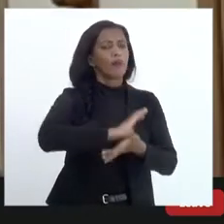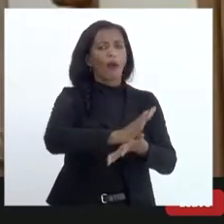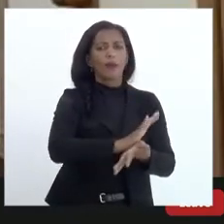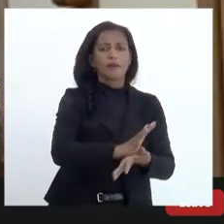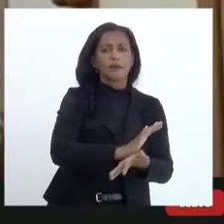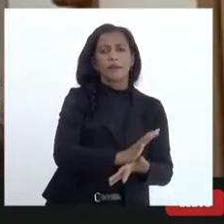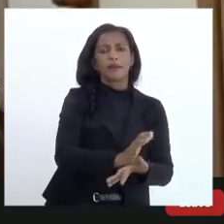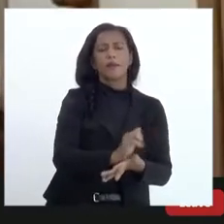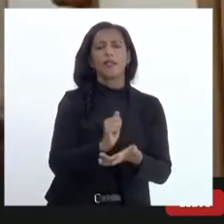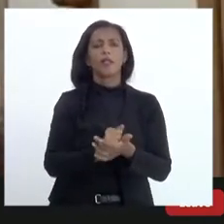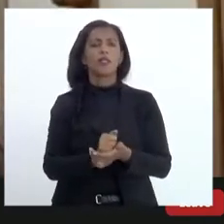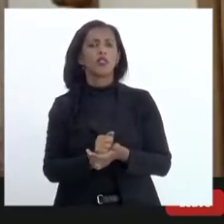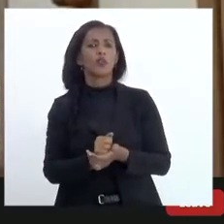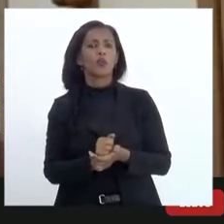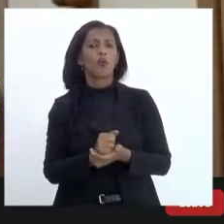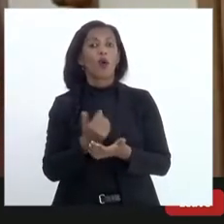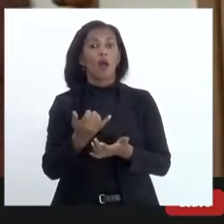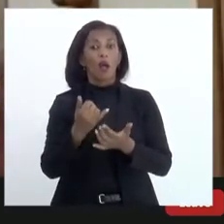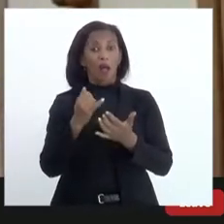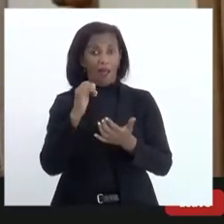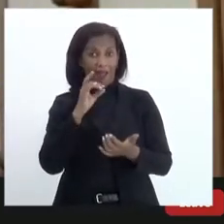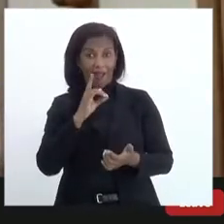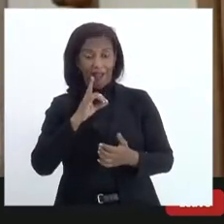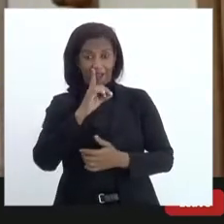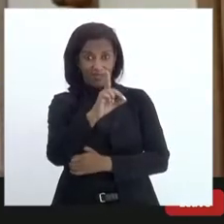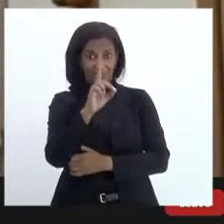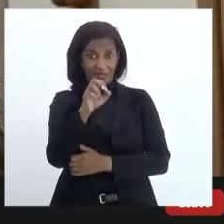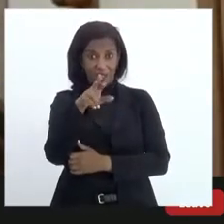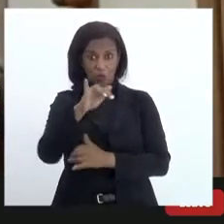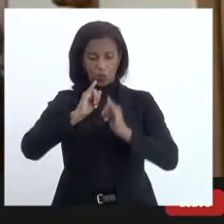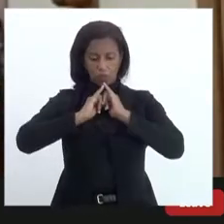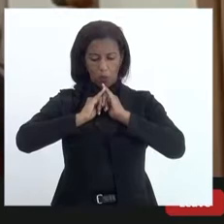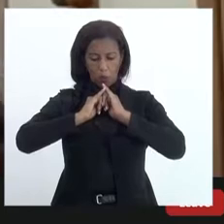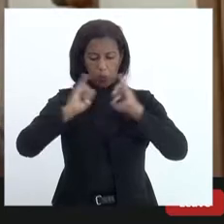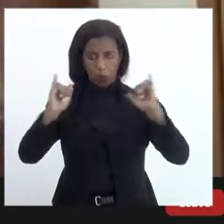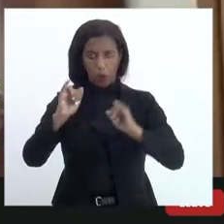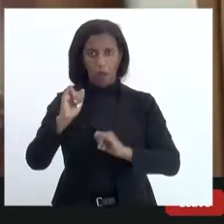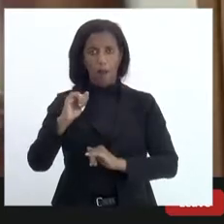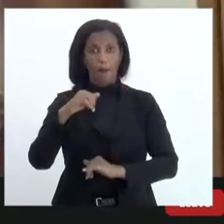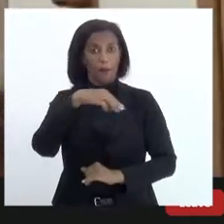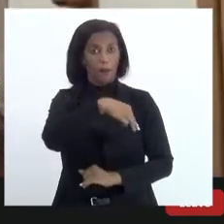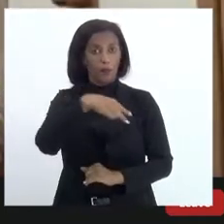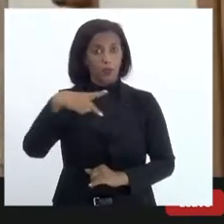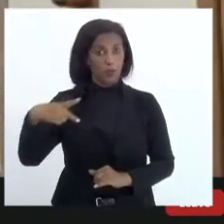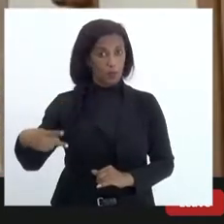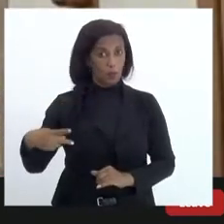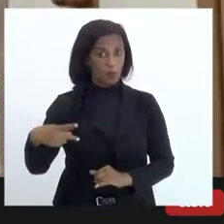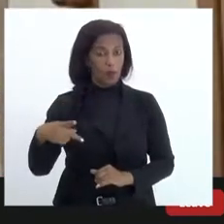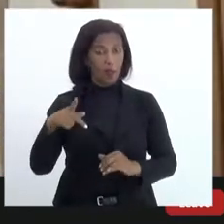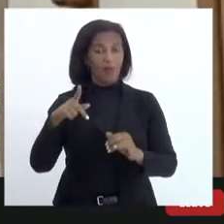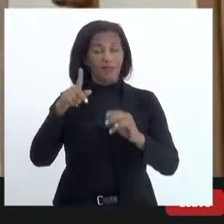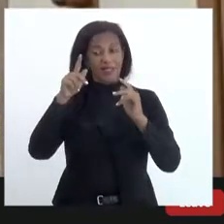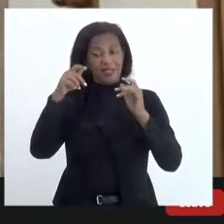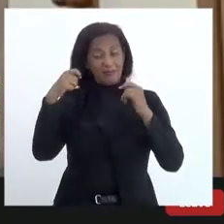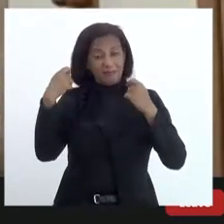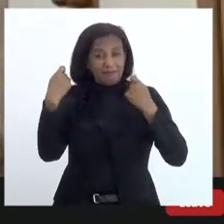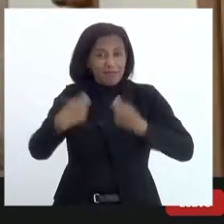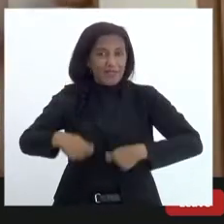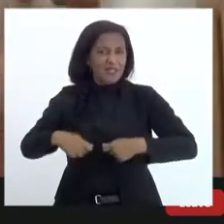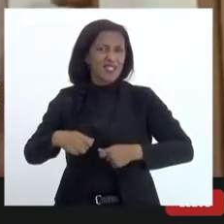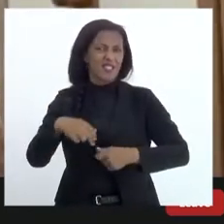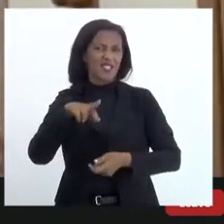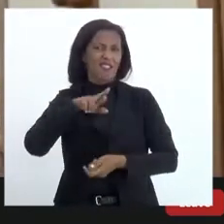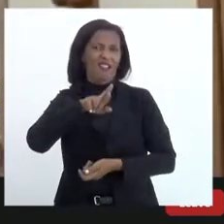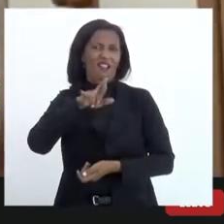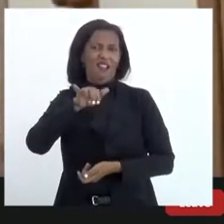está muito claro, então a denúncia, o Ministério Público, o ideal é que fosse pelo crime de racismo, por conta